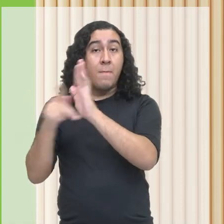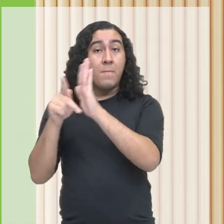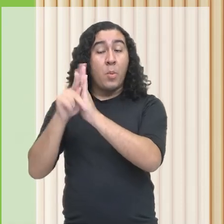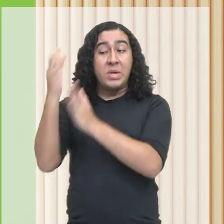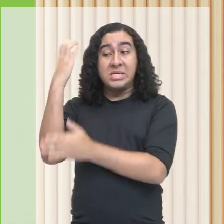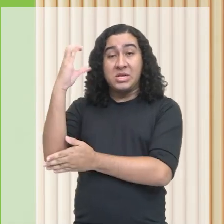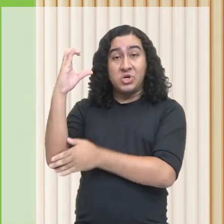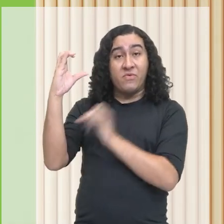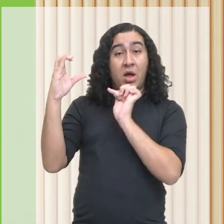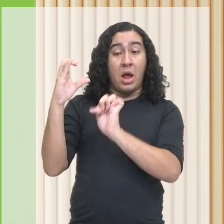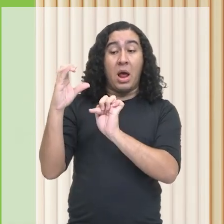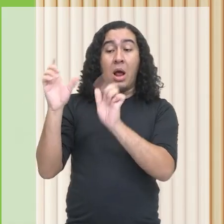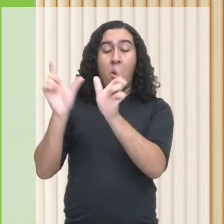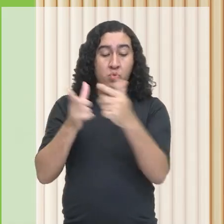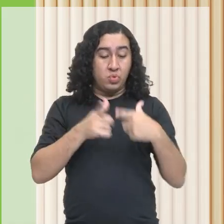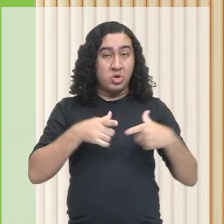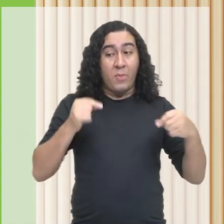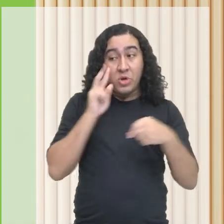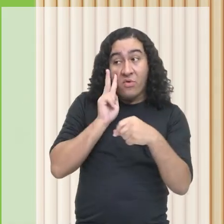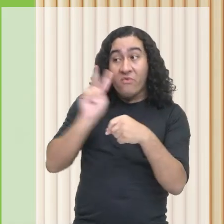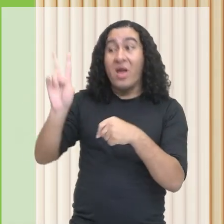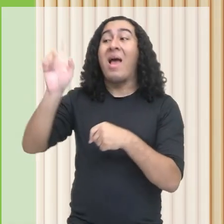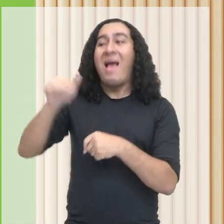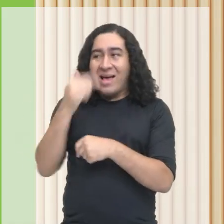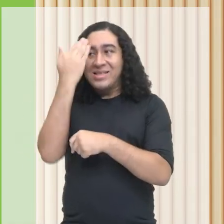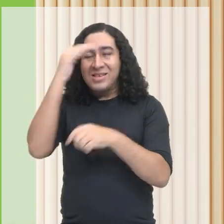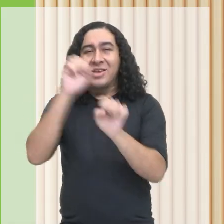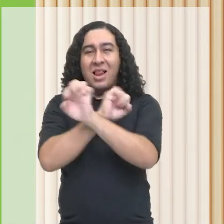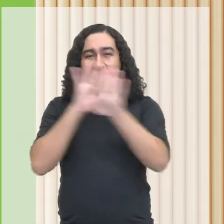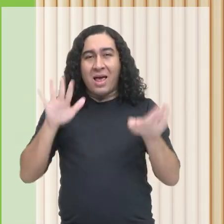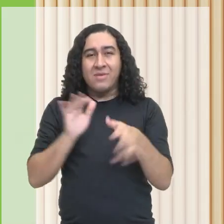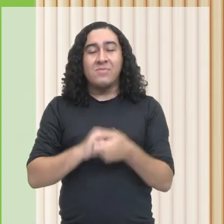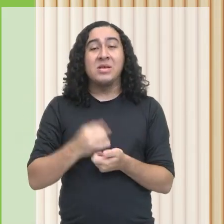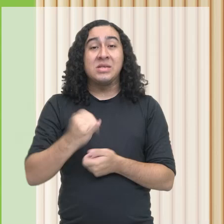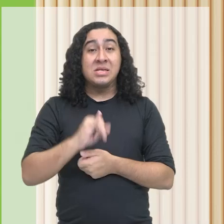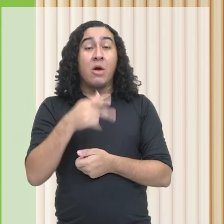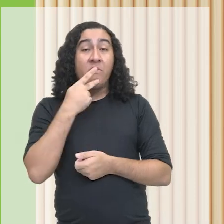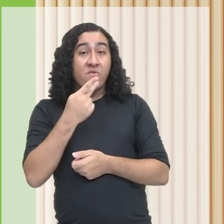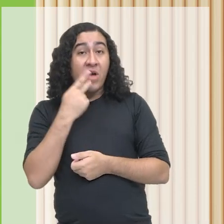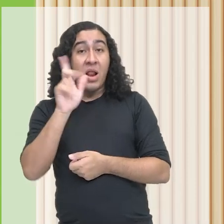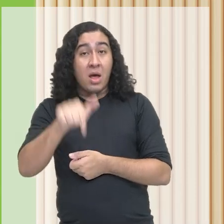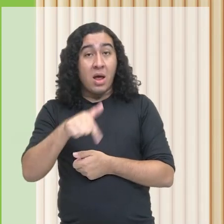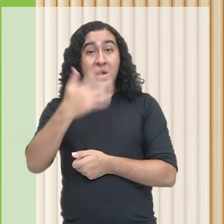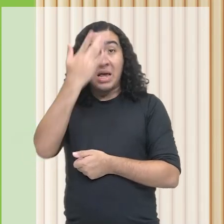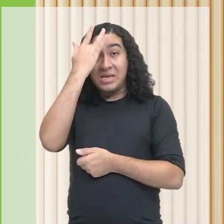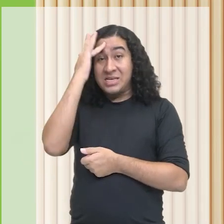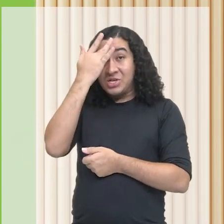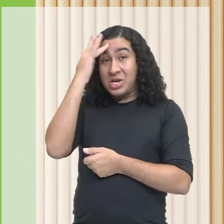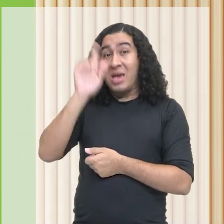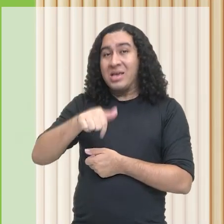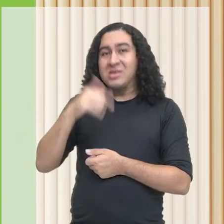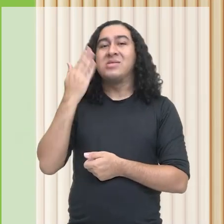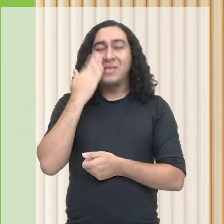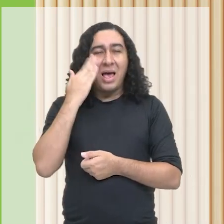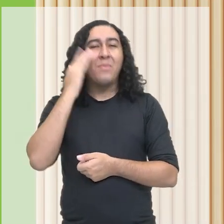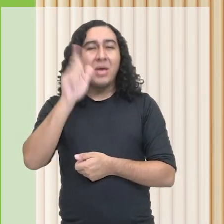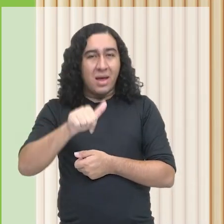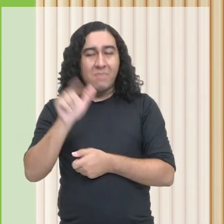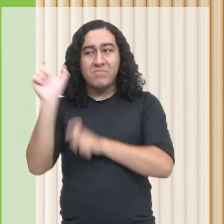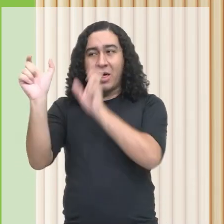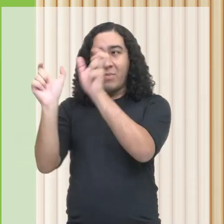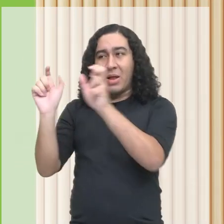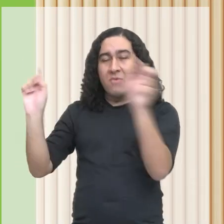eles vão entender que eu estou falando de manga. Se eu falar na Índia, de onde a manga veio, eles vão saber que eu estou falando de